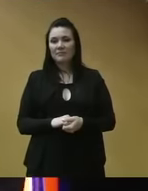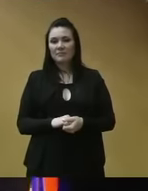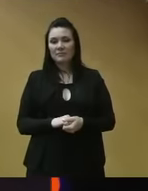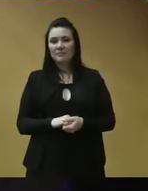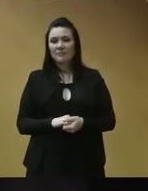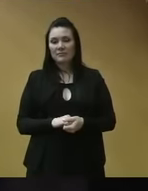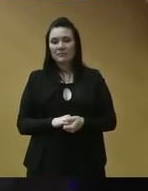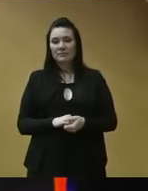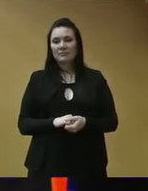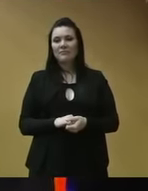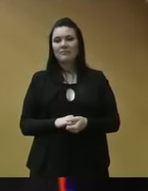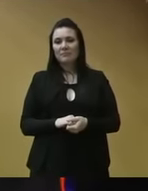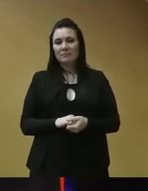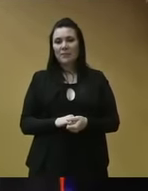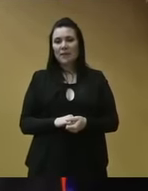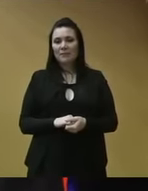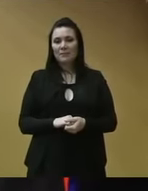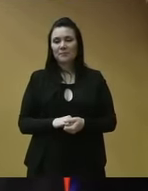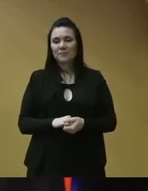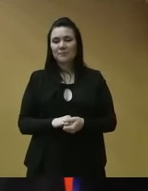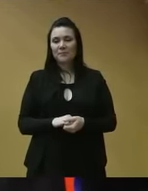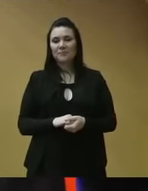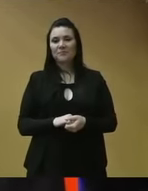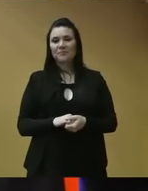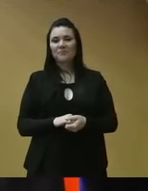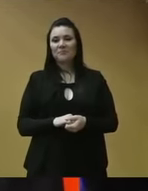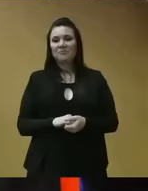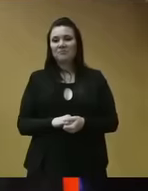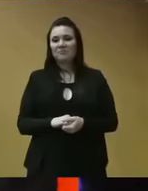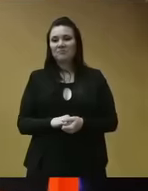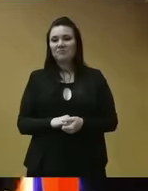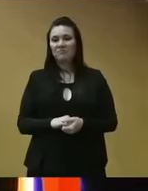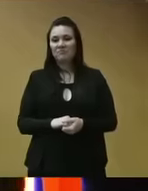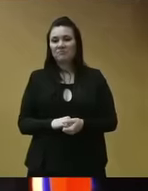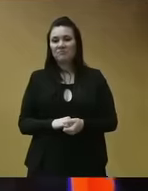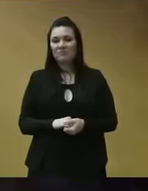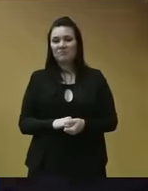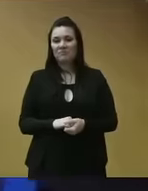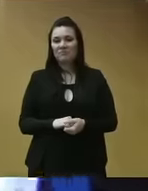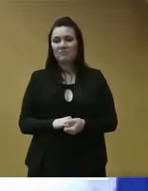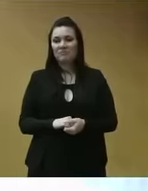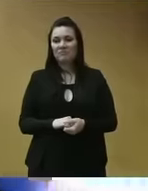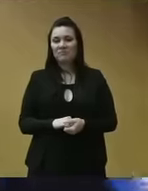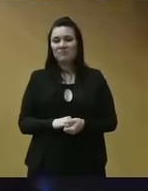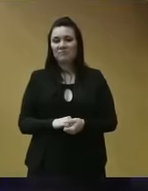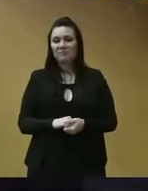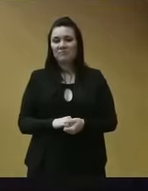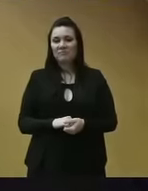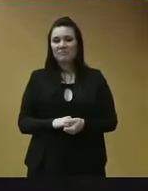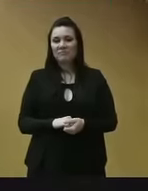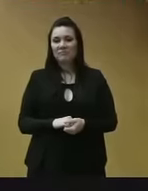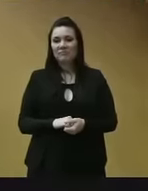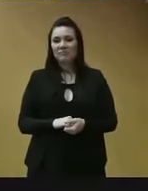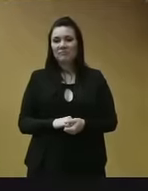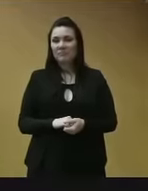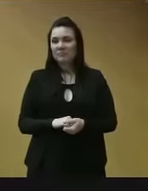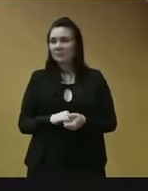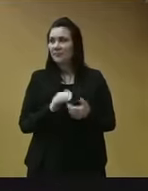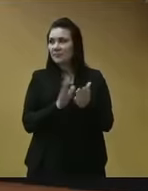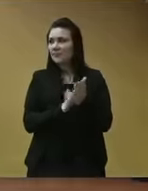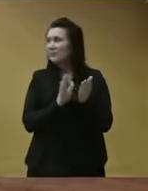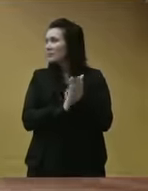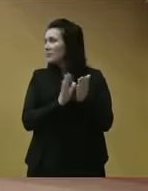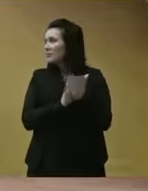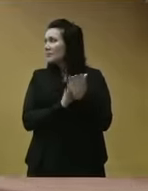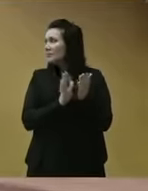the essence, the blood running through our core. It's best to not feel sorry when it's